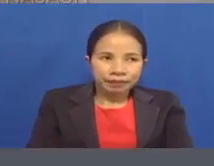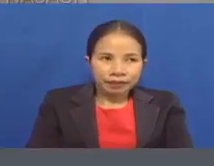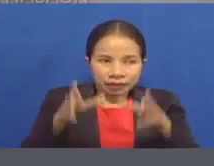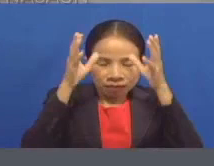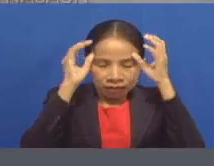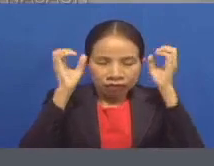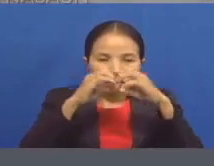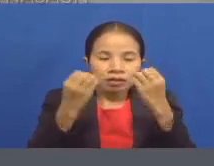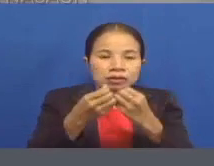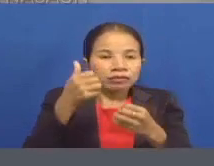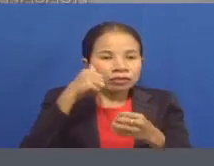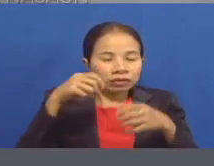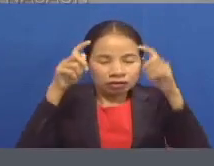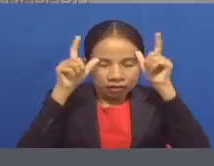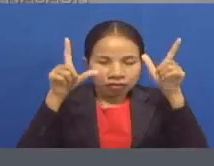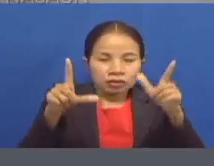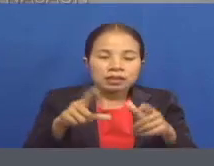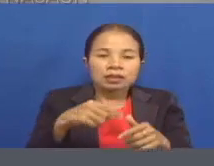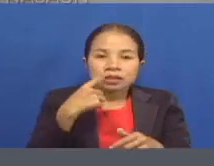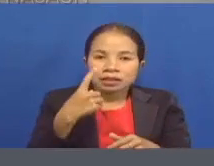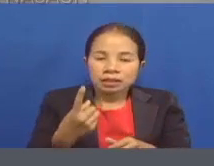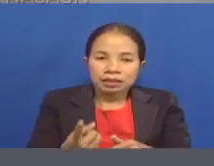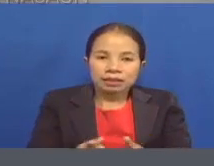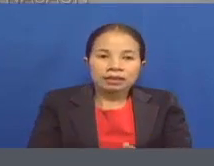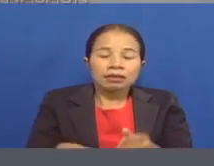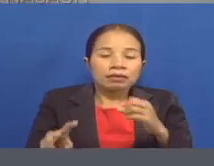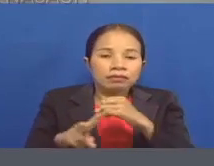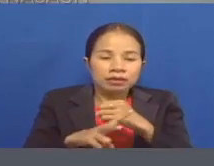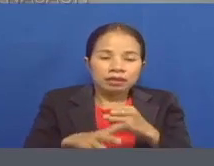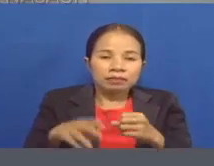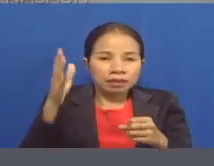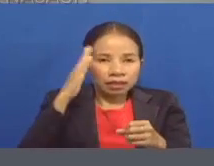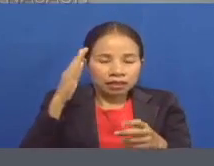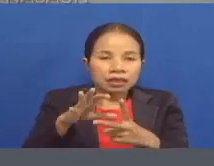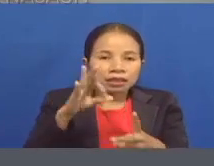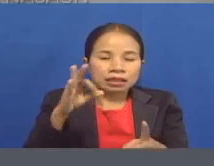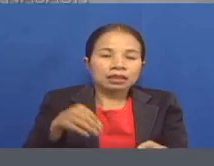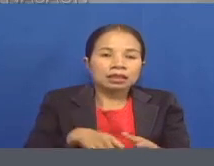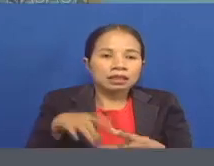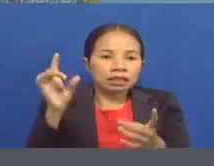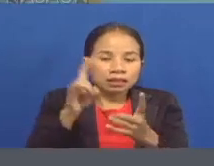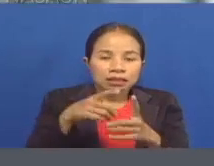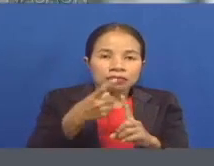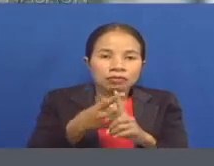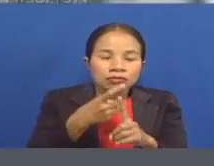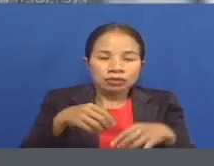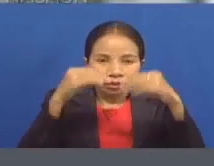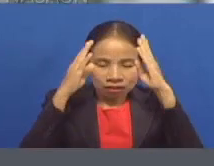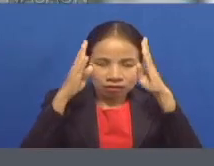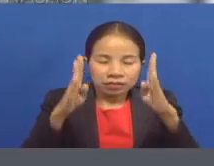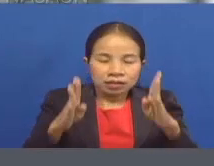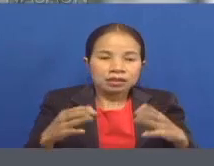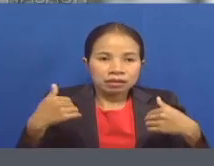Presidente Redefeto Timor-Leste, Zélia Fernandes, confirma que a vítima de desconfia reta assédio sexual, justiça docente e